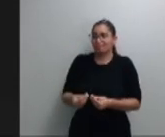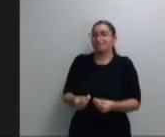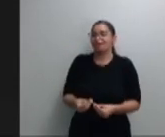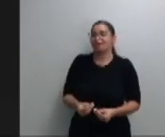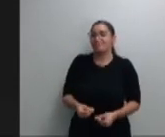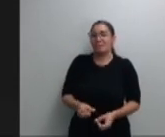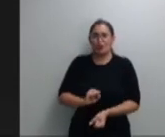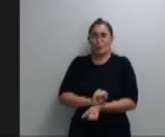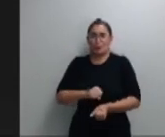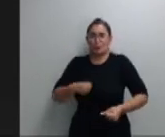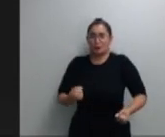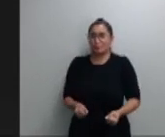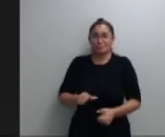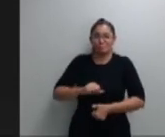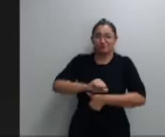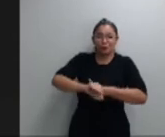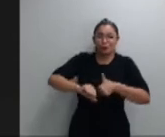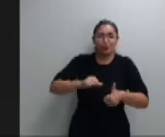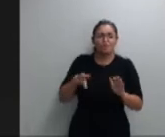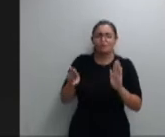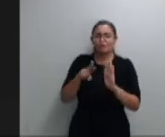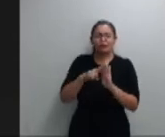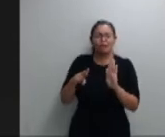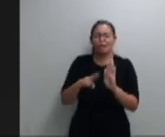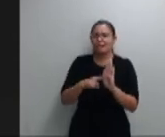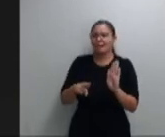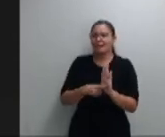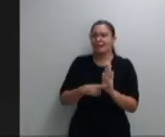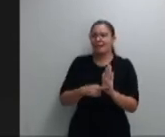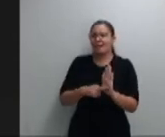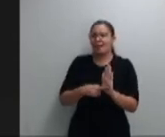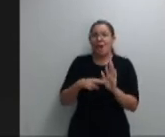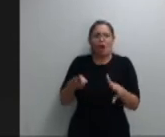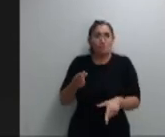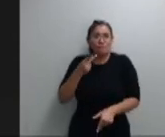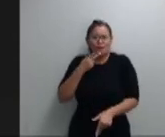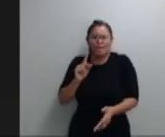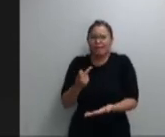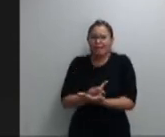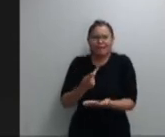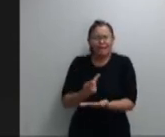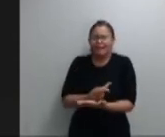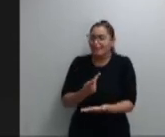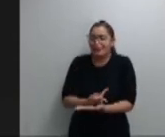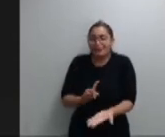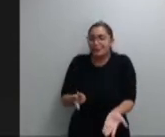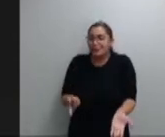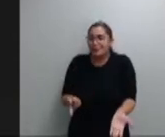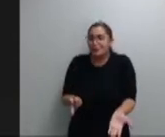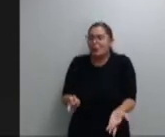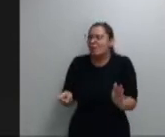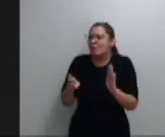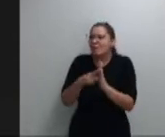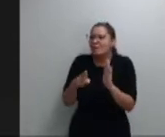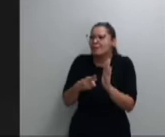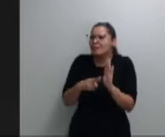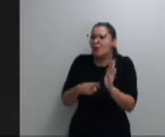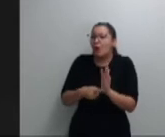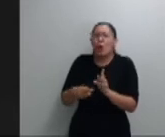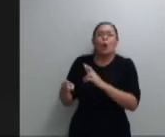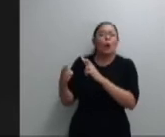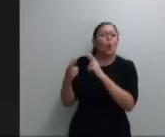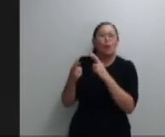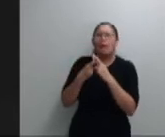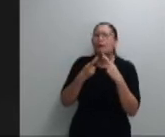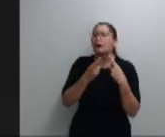impossibilidade de alteração de regras editadistas. Havia omissão em relação a essas regras, excelência. Respeitosamente,